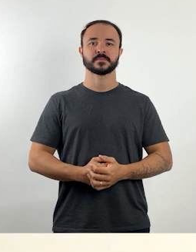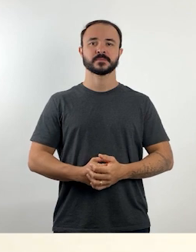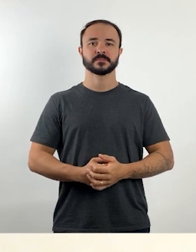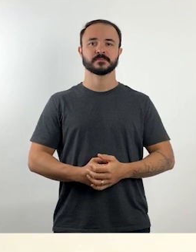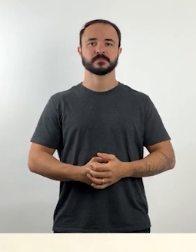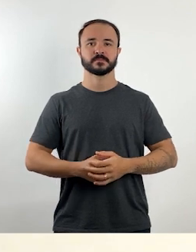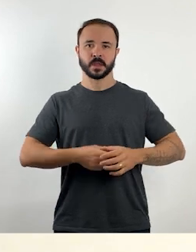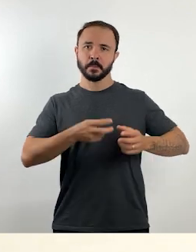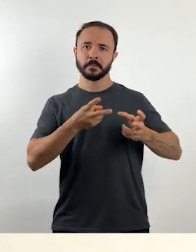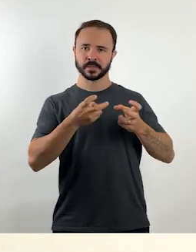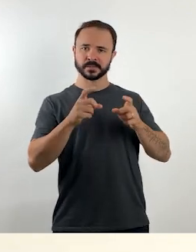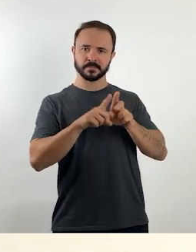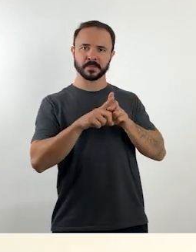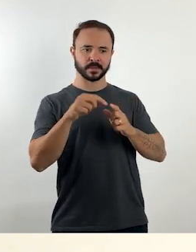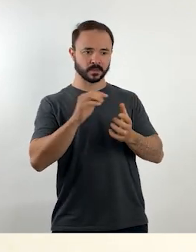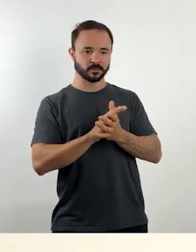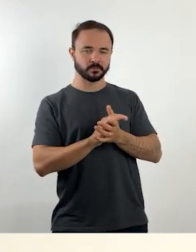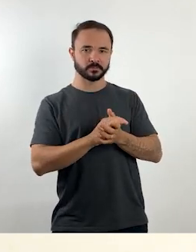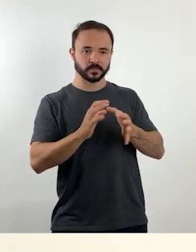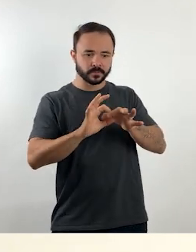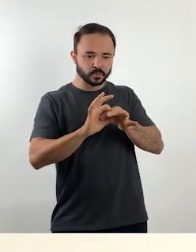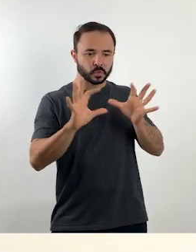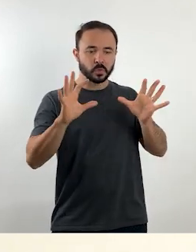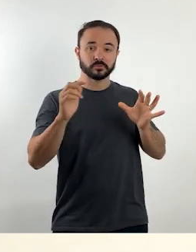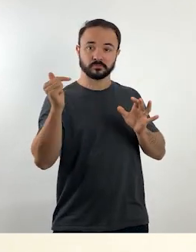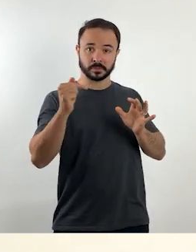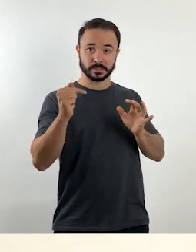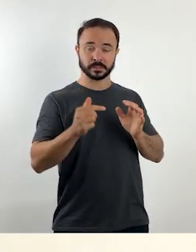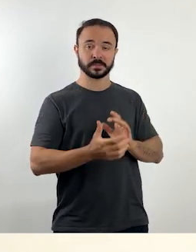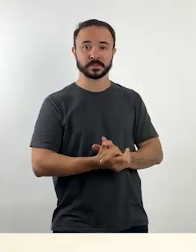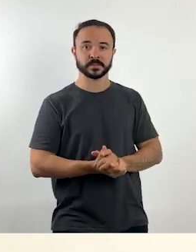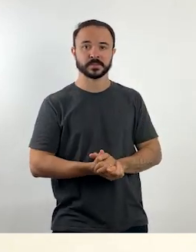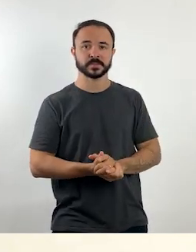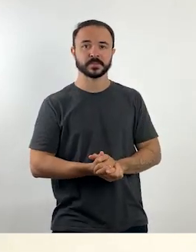pinozinho cinza. Você vai perceber que quando eu soltar aqui, ó,